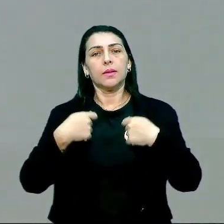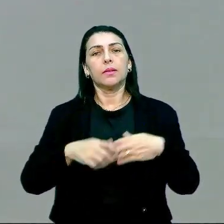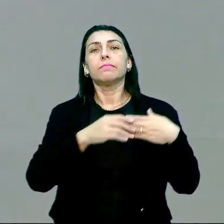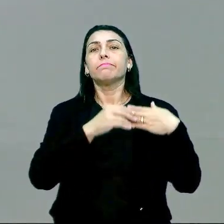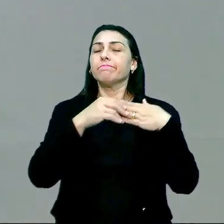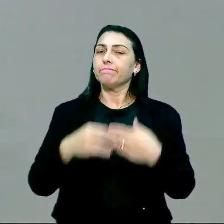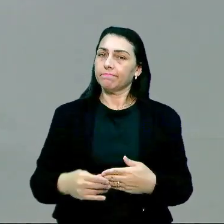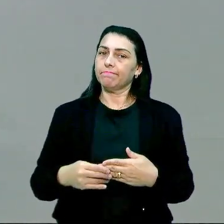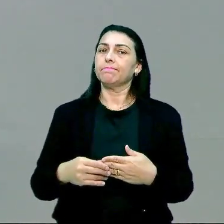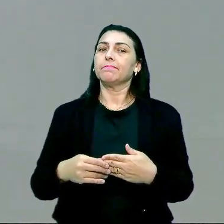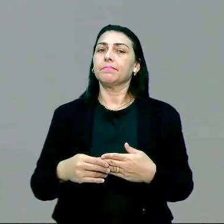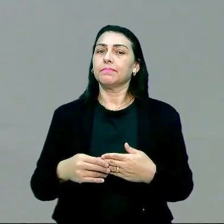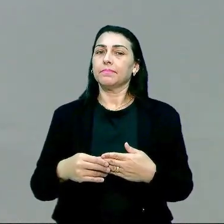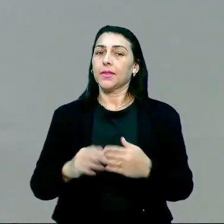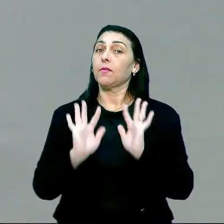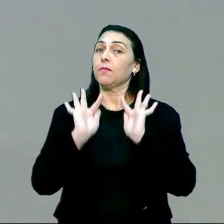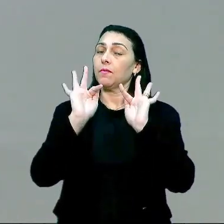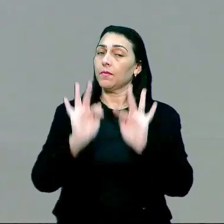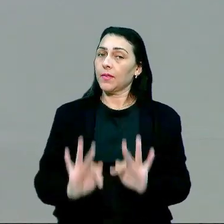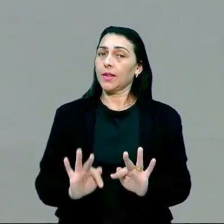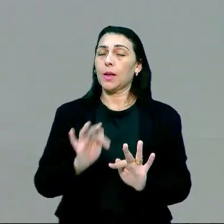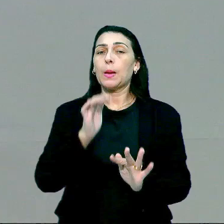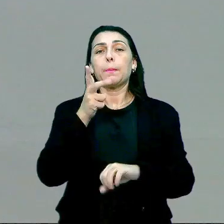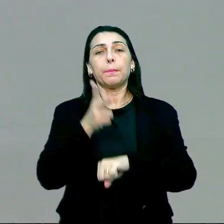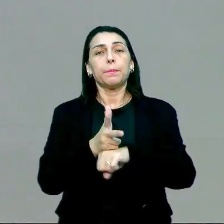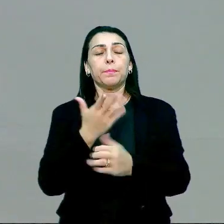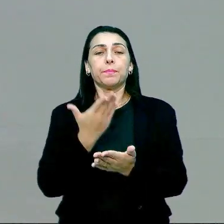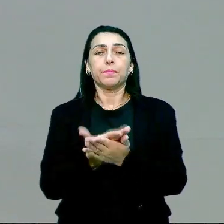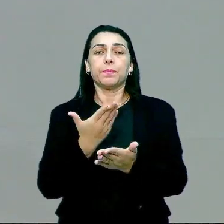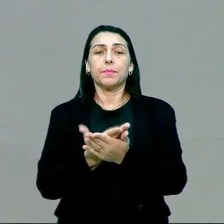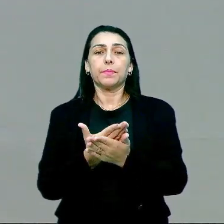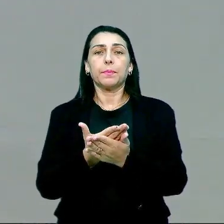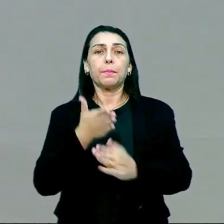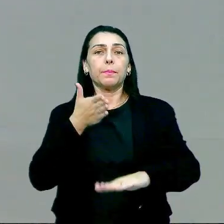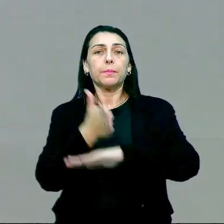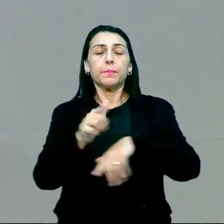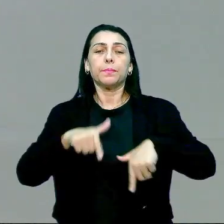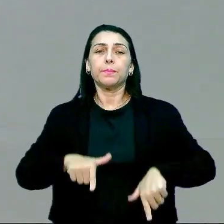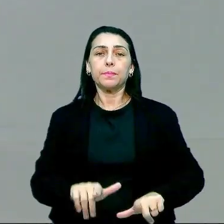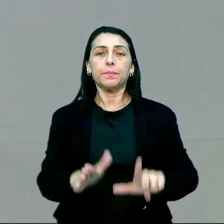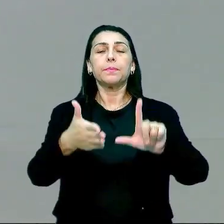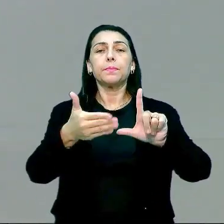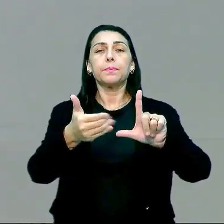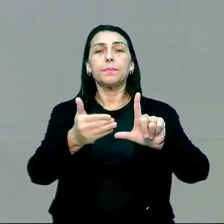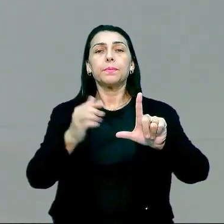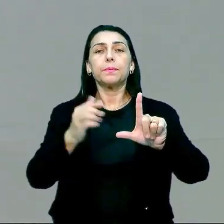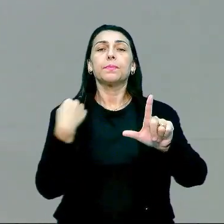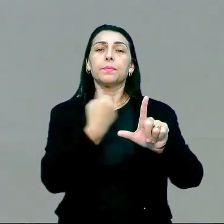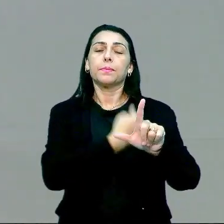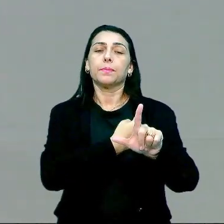em consideração. Finalizo esta videoaula e não deixe de acessar a nossa